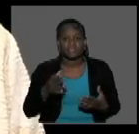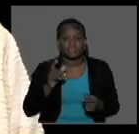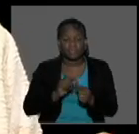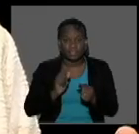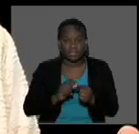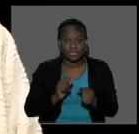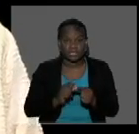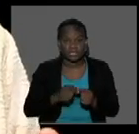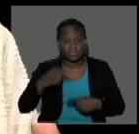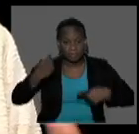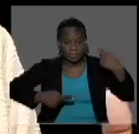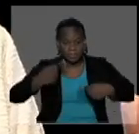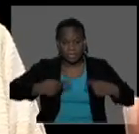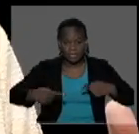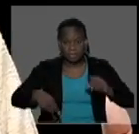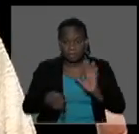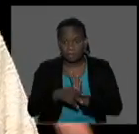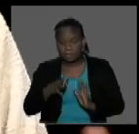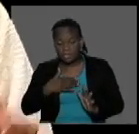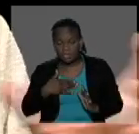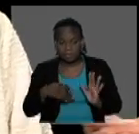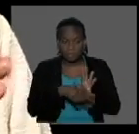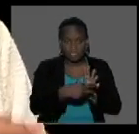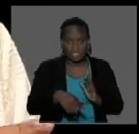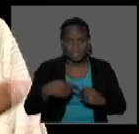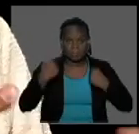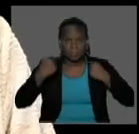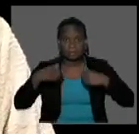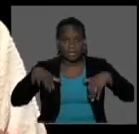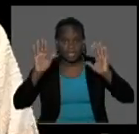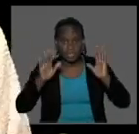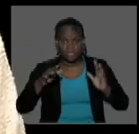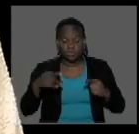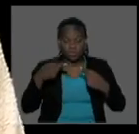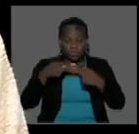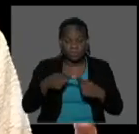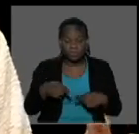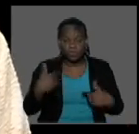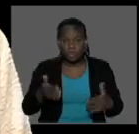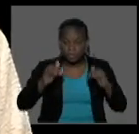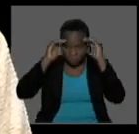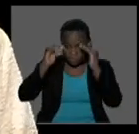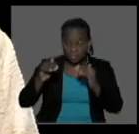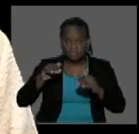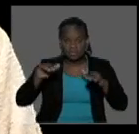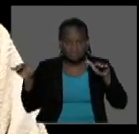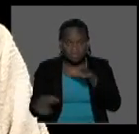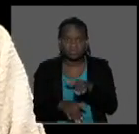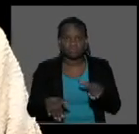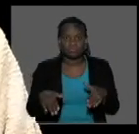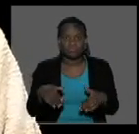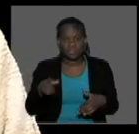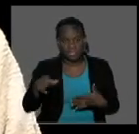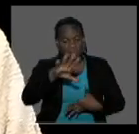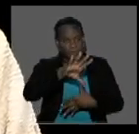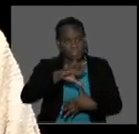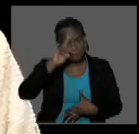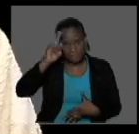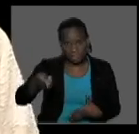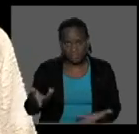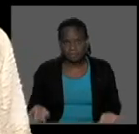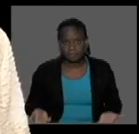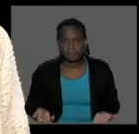fazer uma disputa de poder ou se adequar a essa relação de poder que o Ocidente